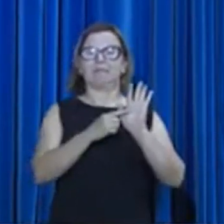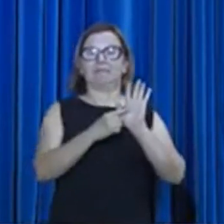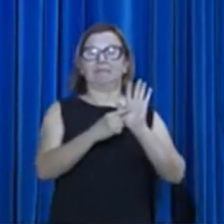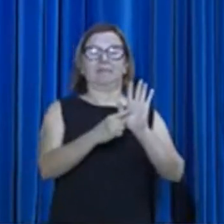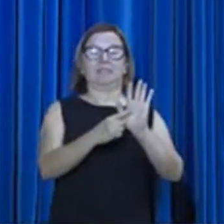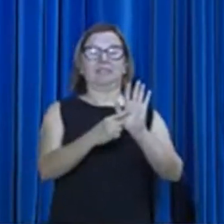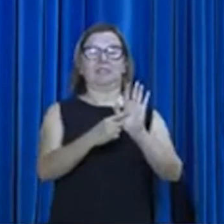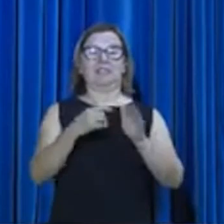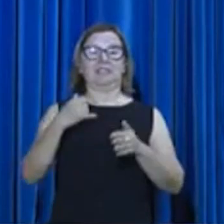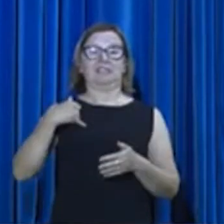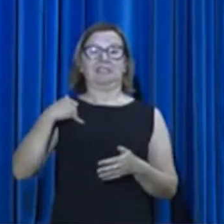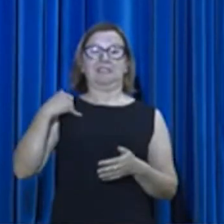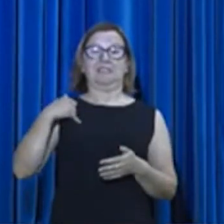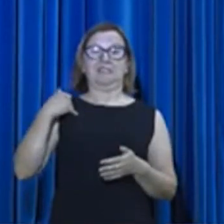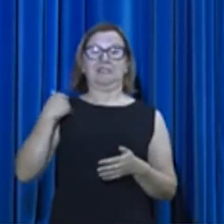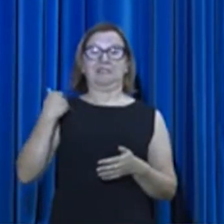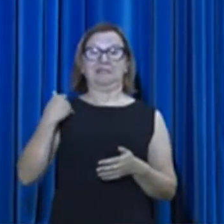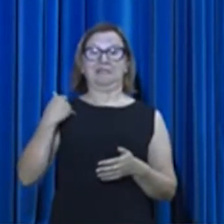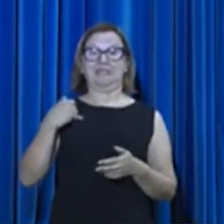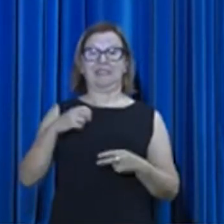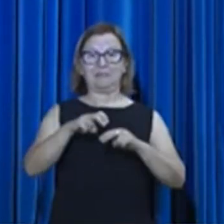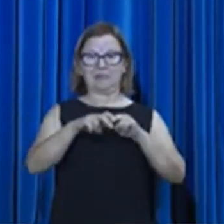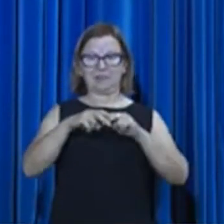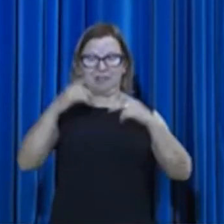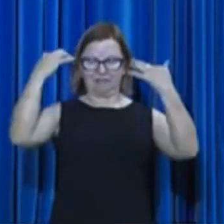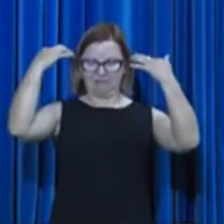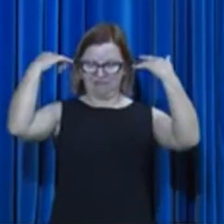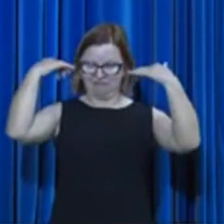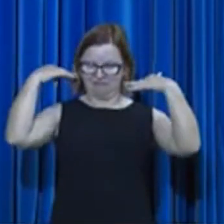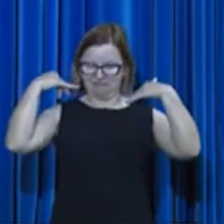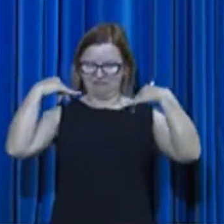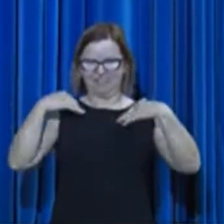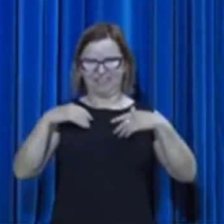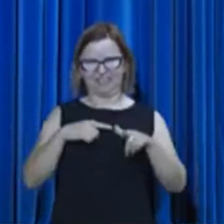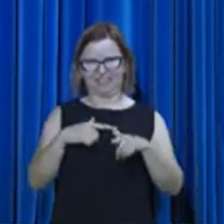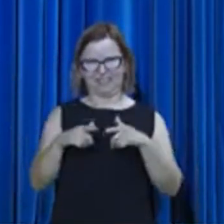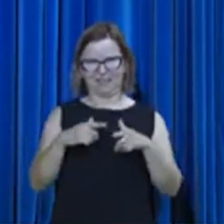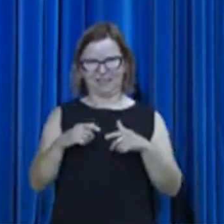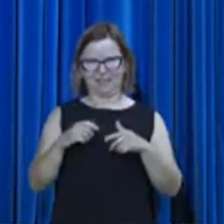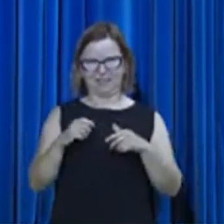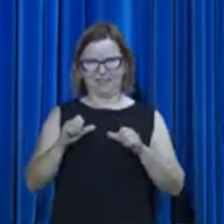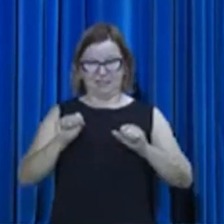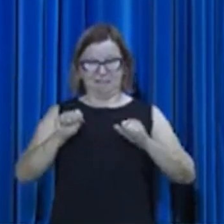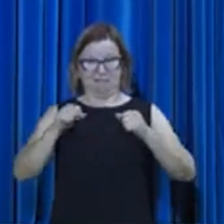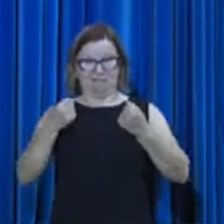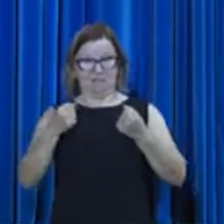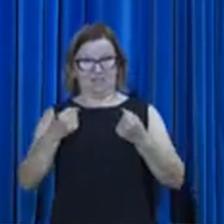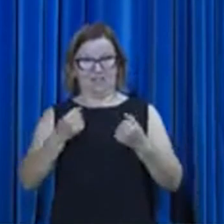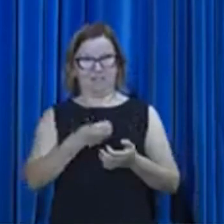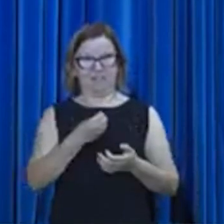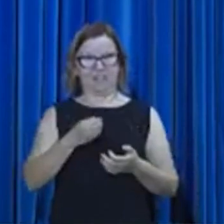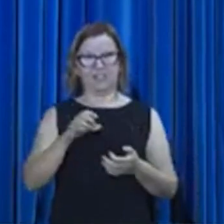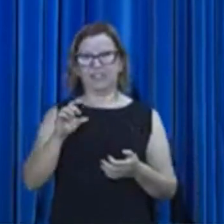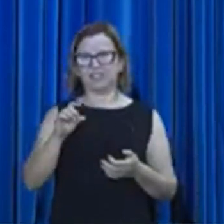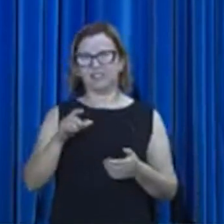se orgulha do suor do seu rosto, e ele empenha a sua vida sobre o trabalho,